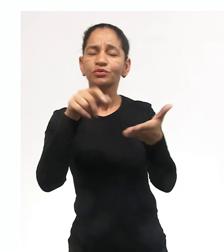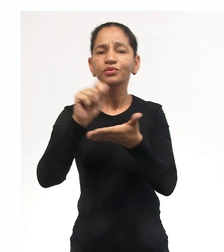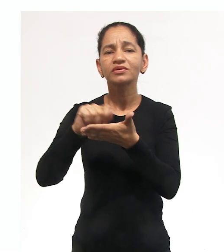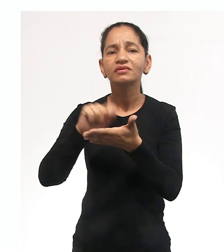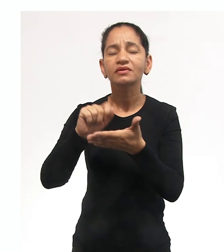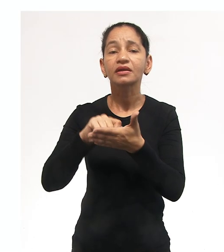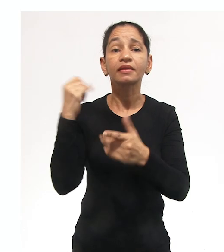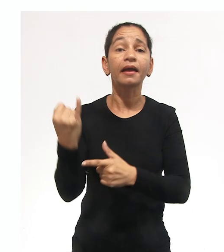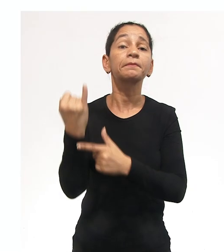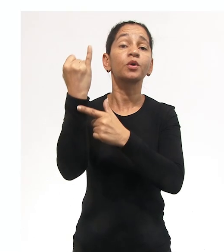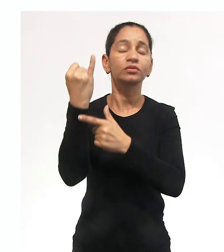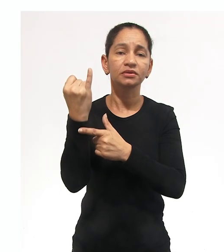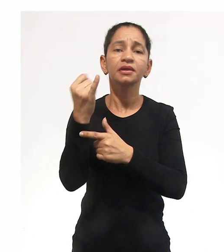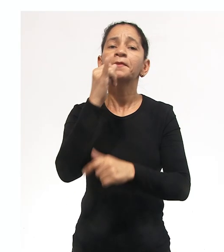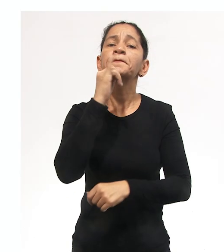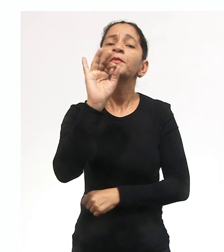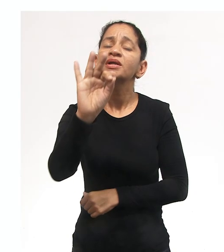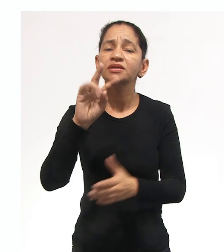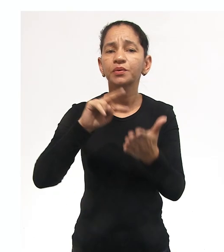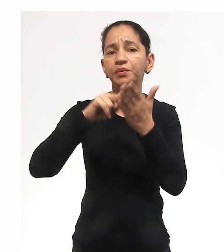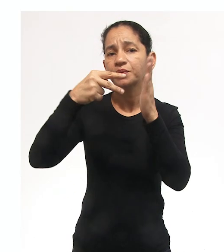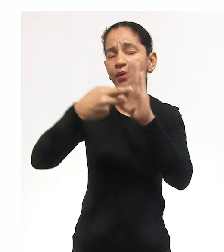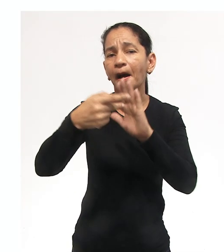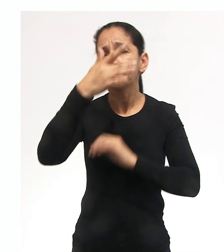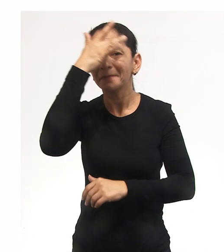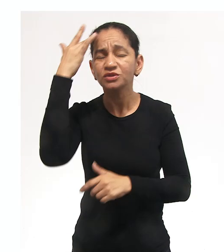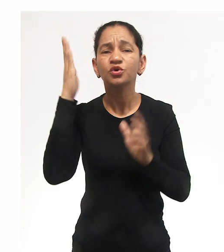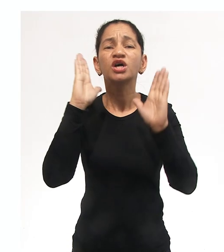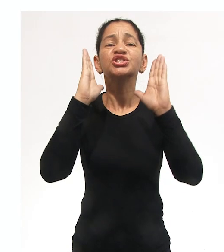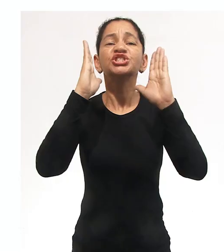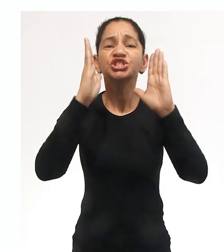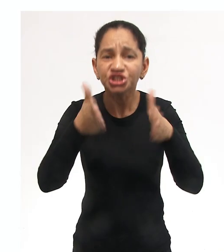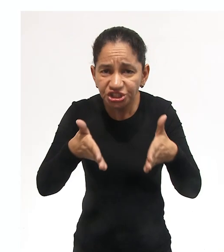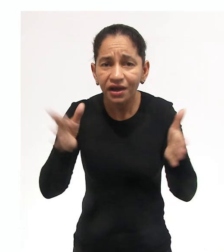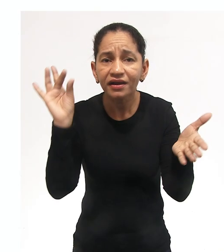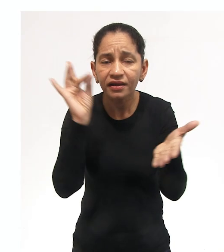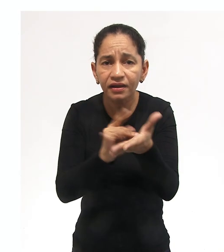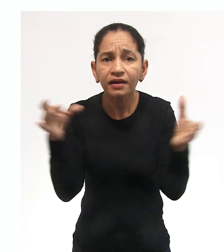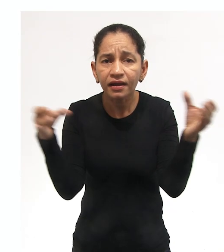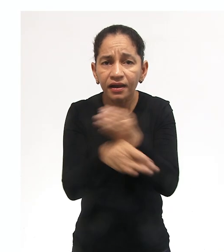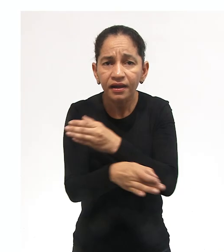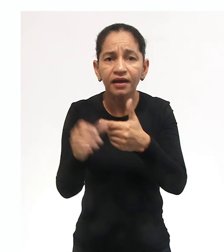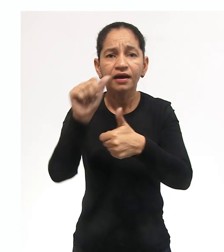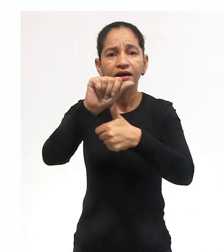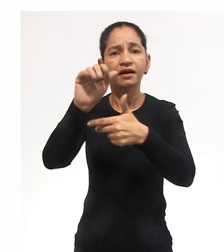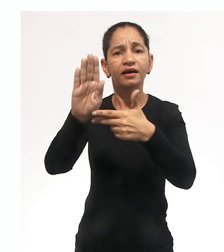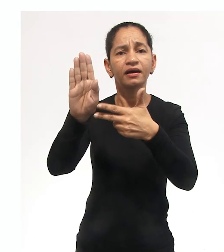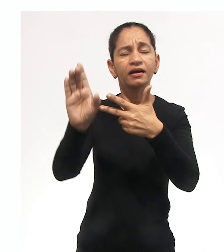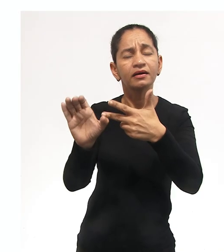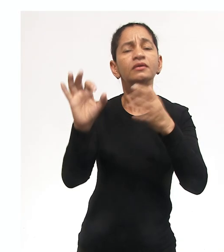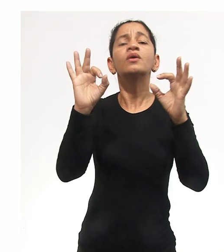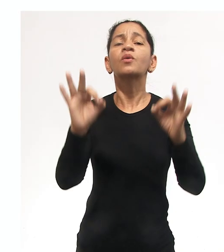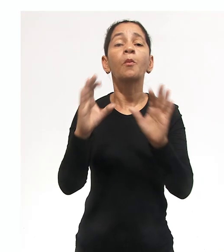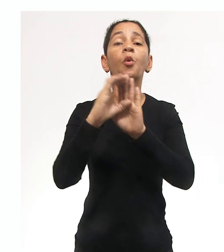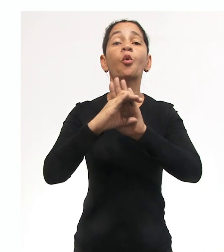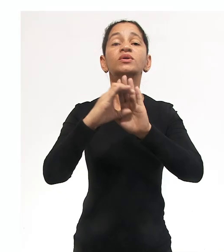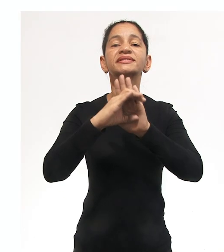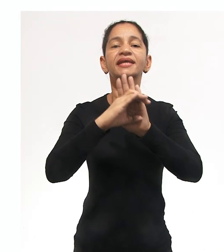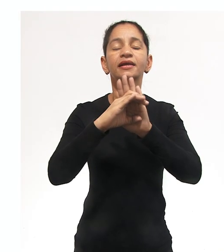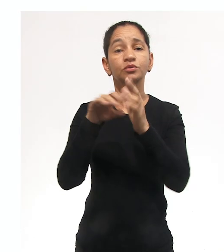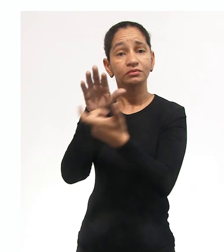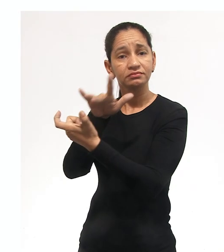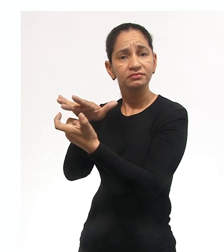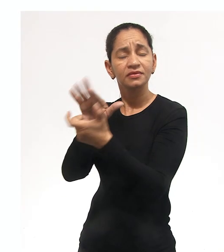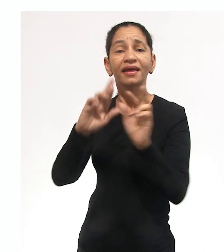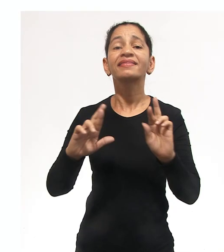essa leitura e essa escrita. Por exemplo, o que é ser alfabetizado? Como os autores definem